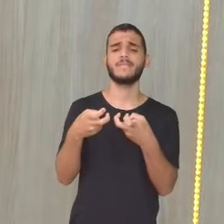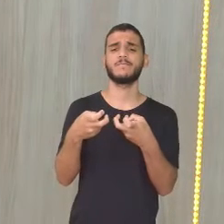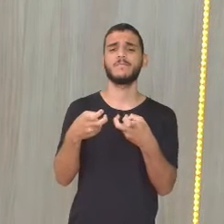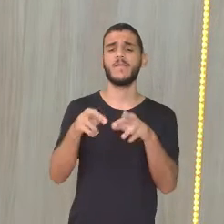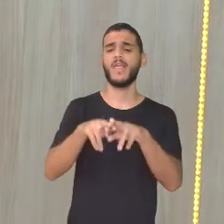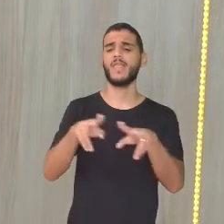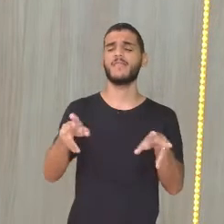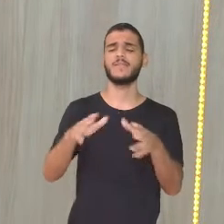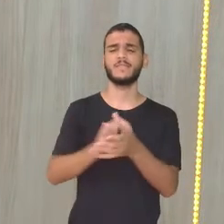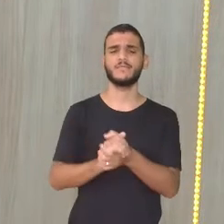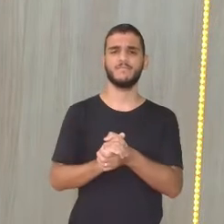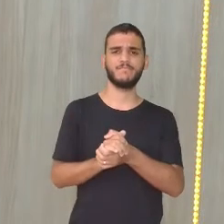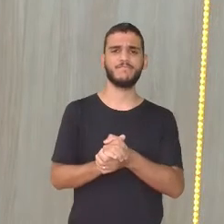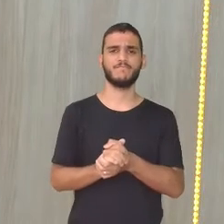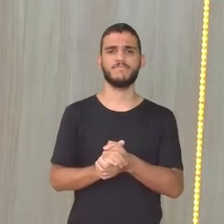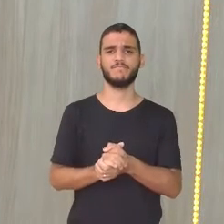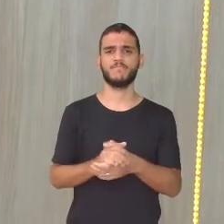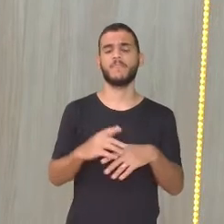diferenças.